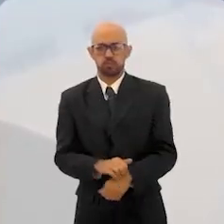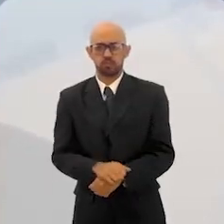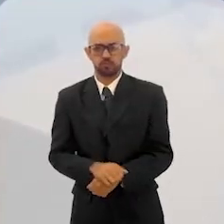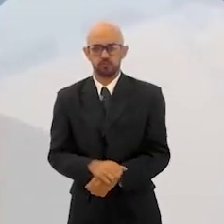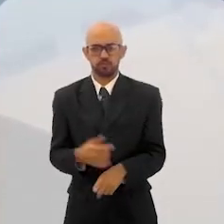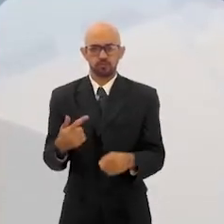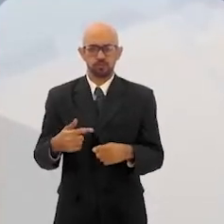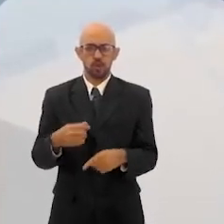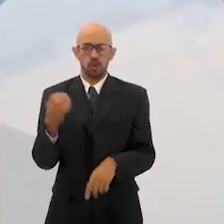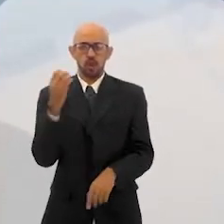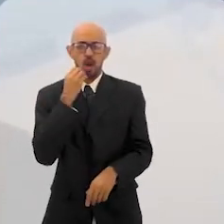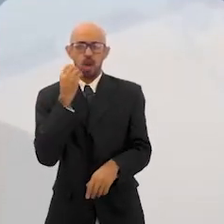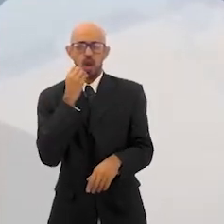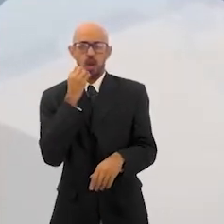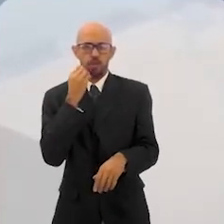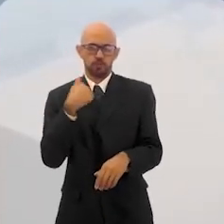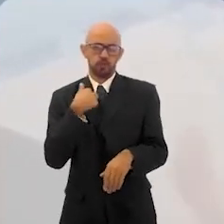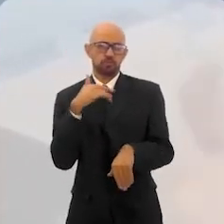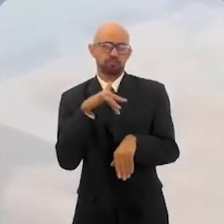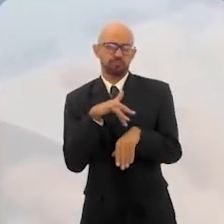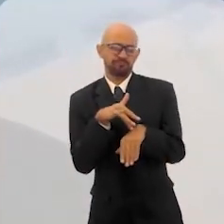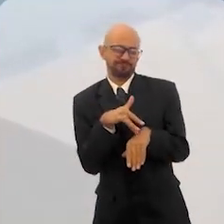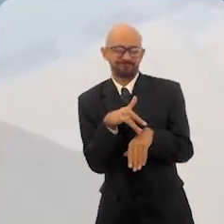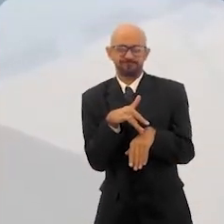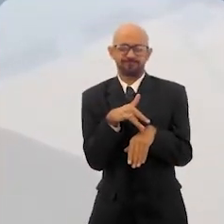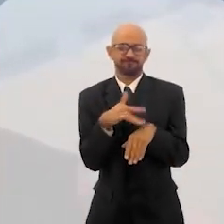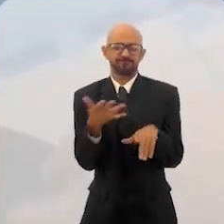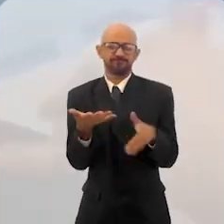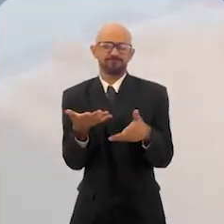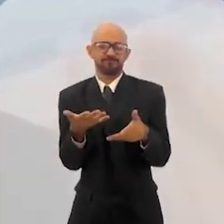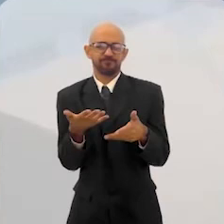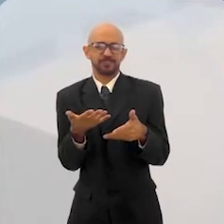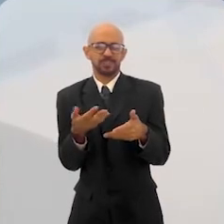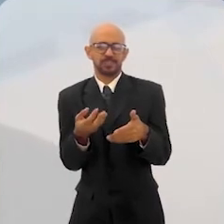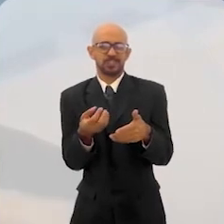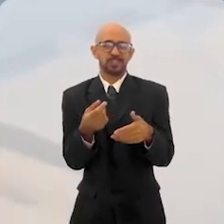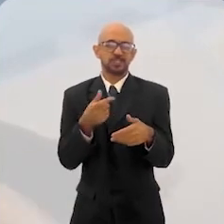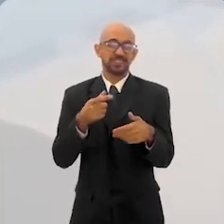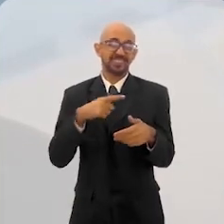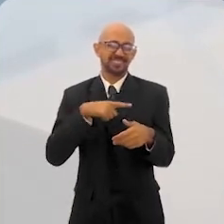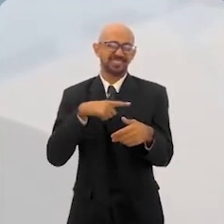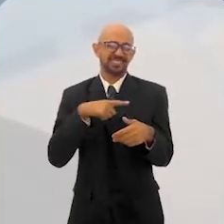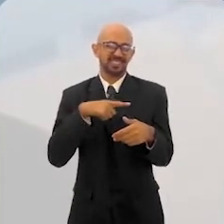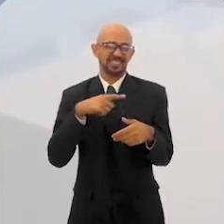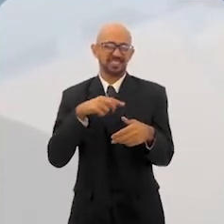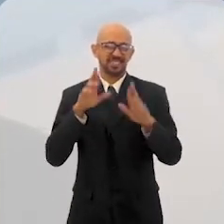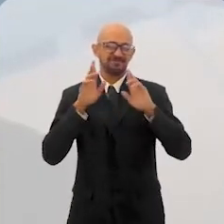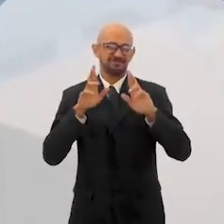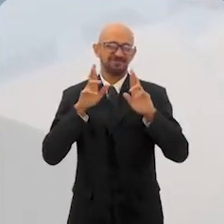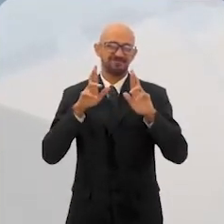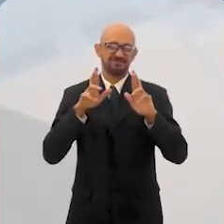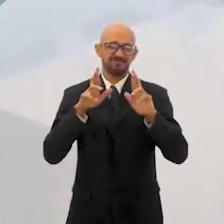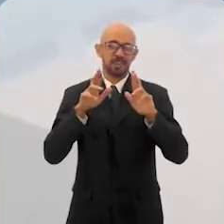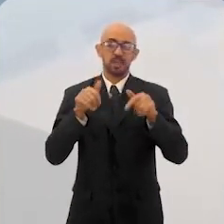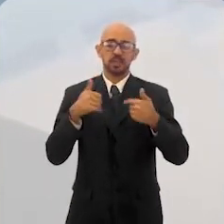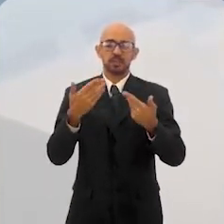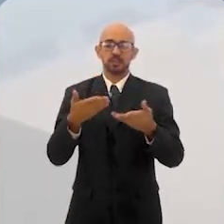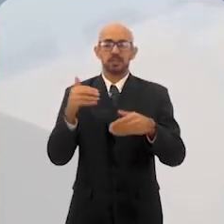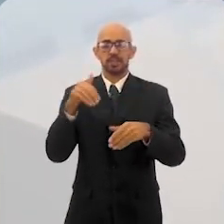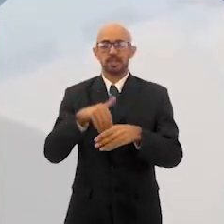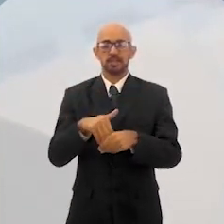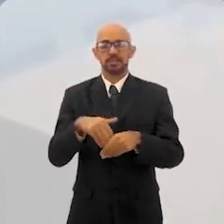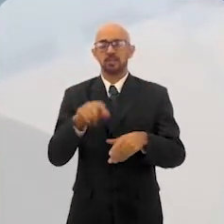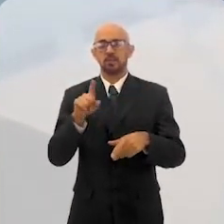E inicialmente, óbvio que a gente se frustrou, porque a gente criou expectativa, né? E eleição é uma coisa, já que